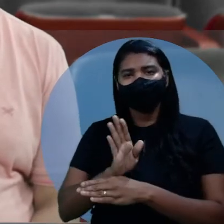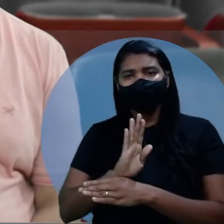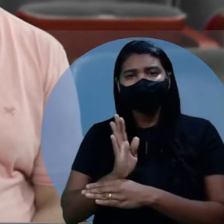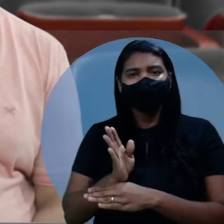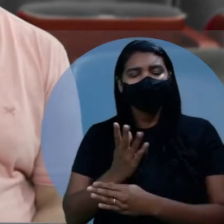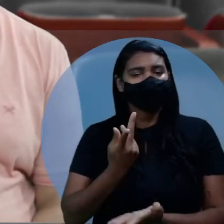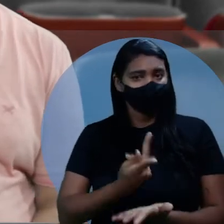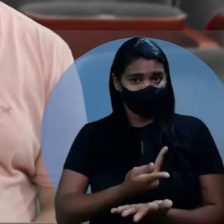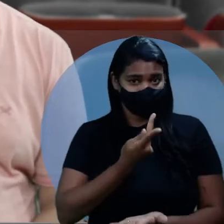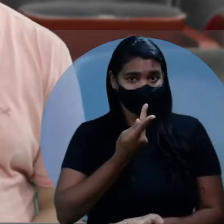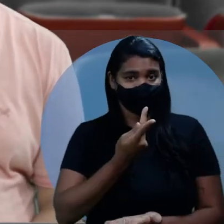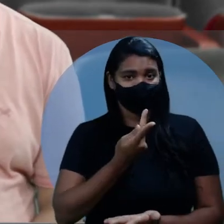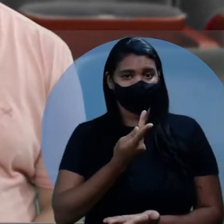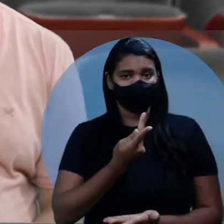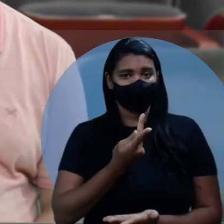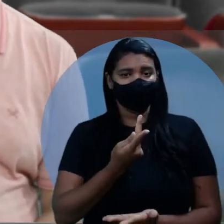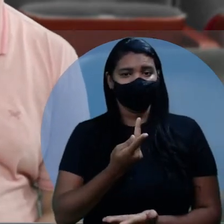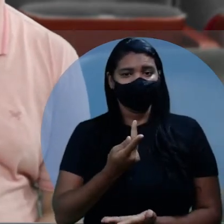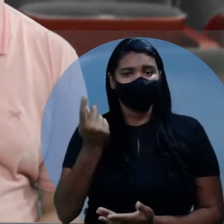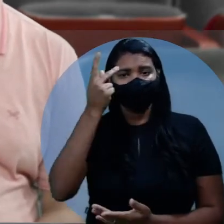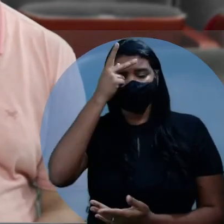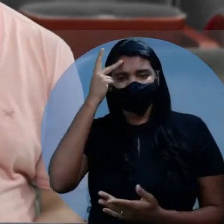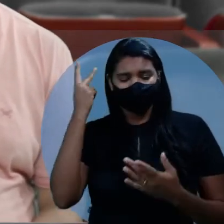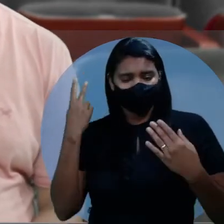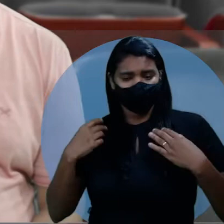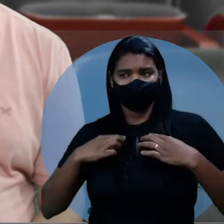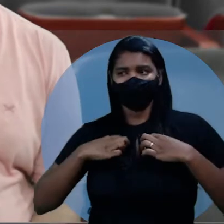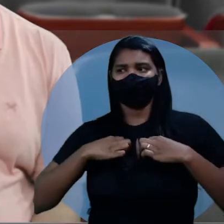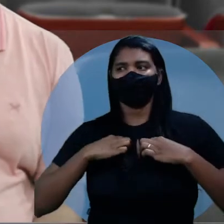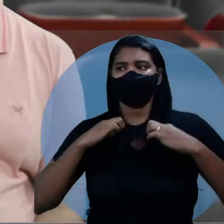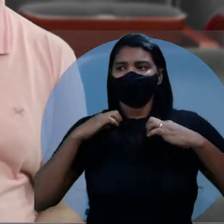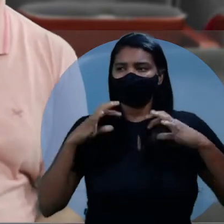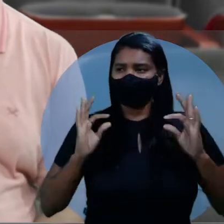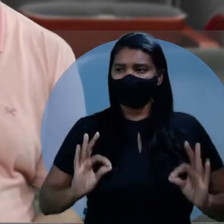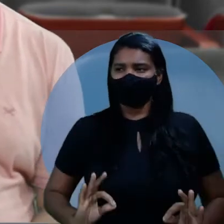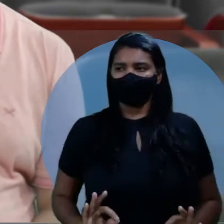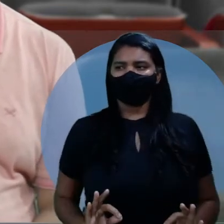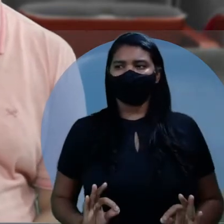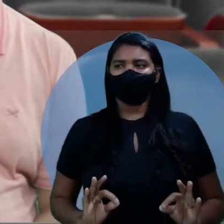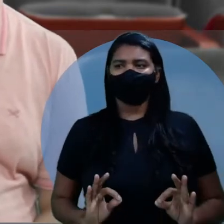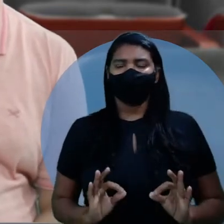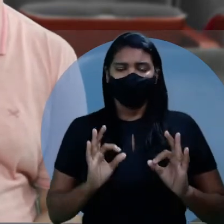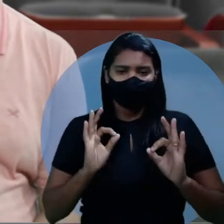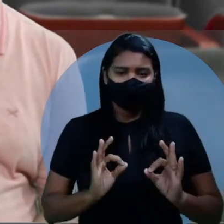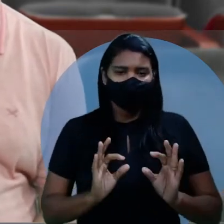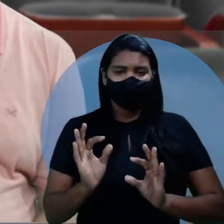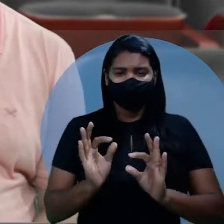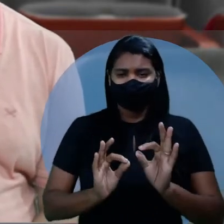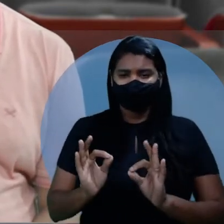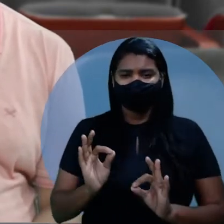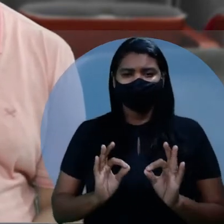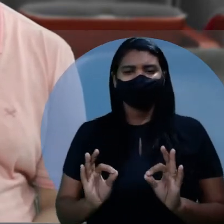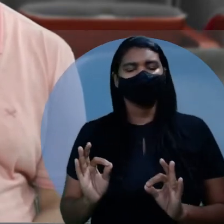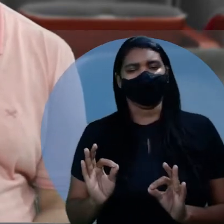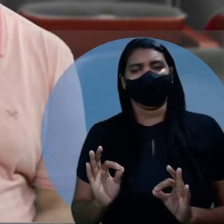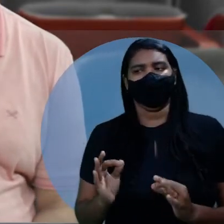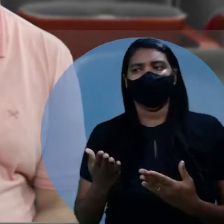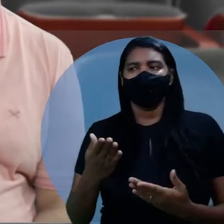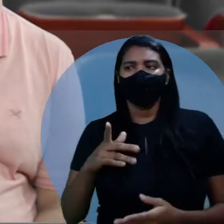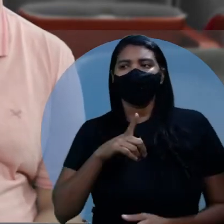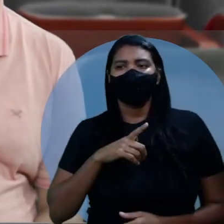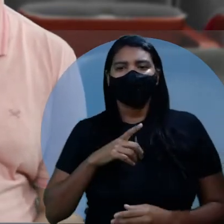um acontecimento, né? As pessoas iam bem vestidas para o cinema, e você tem um cinema da magnitude do São Luís, que